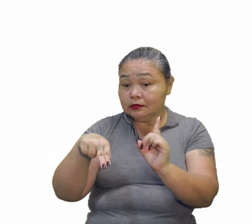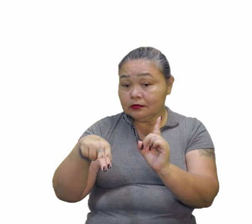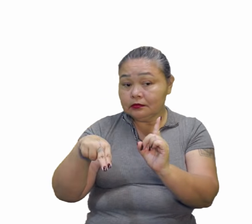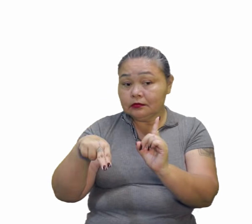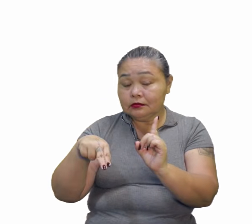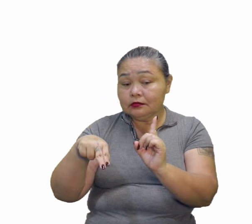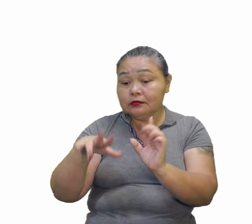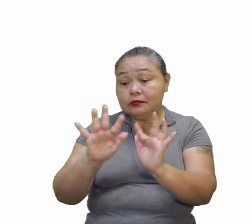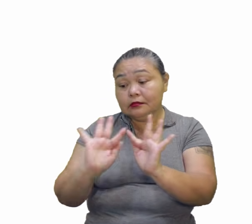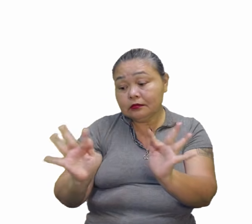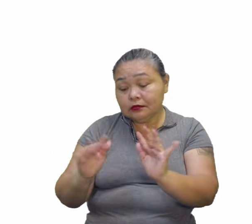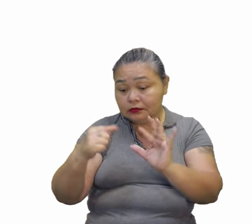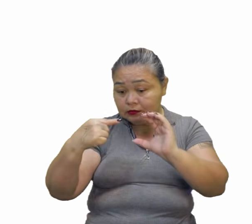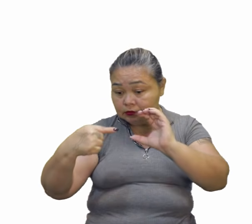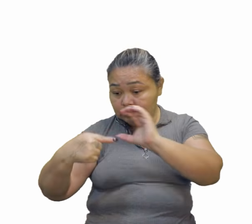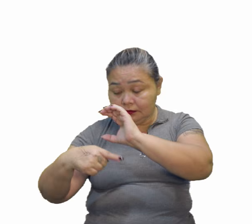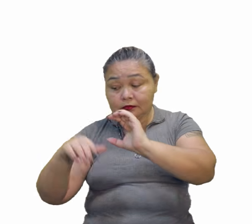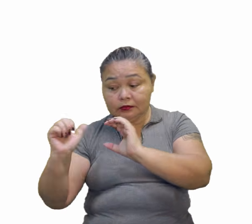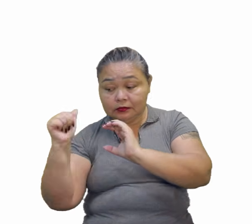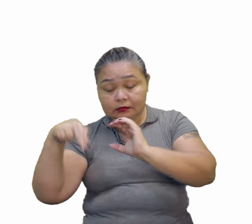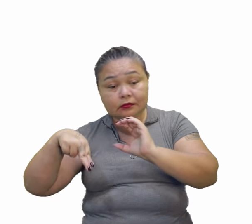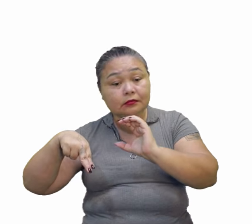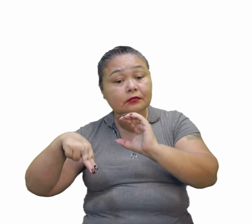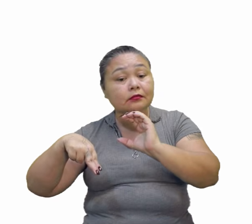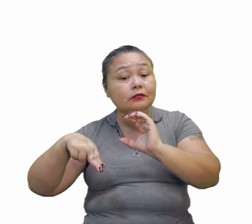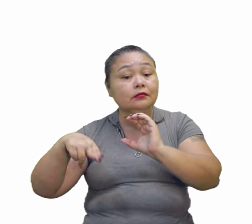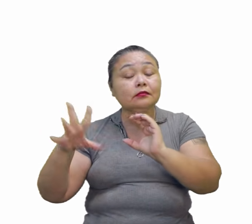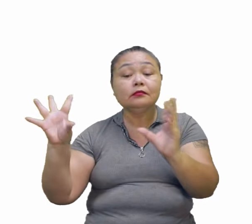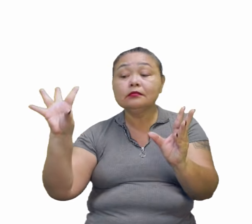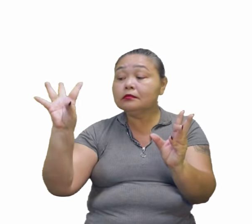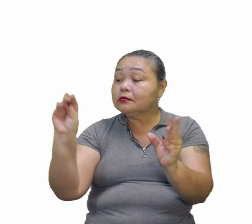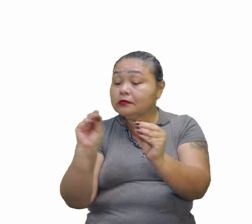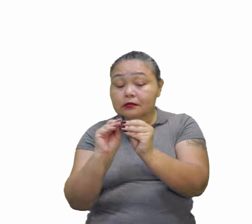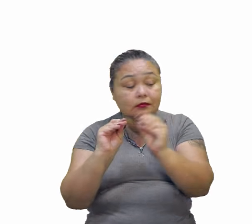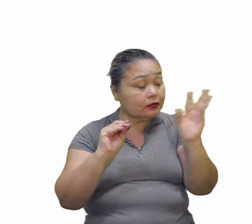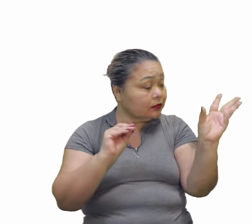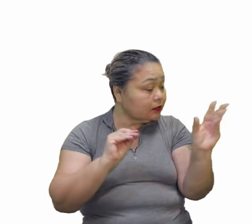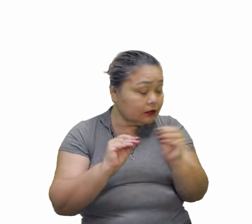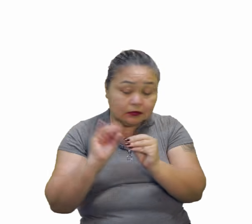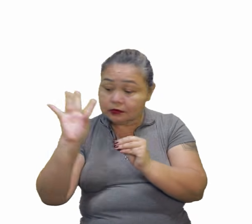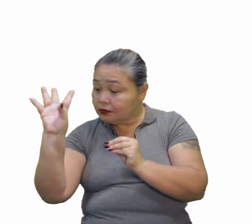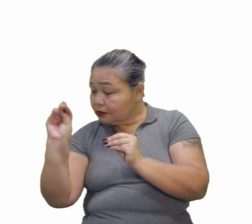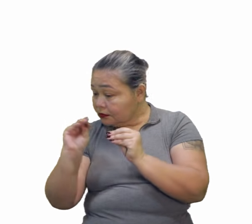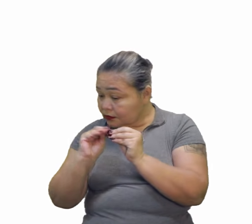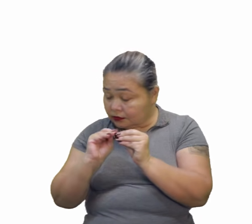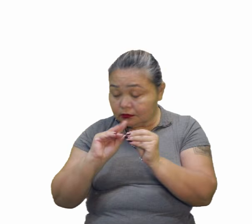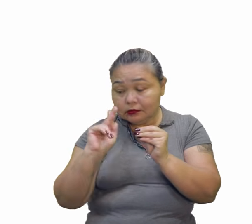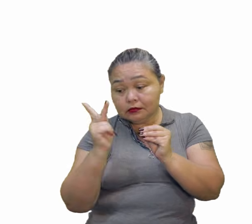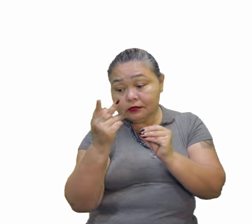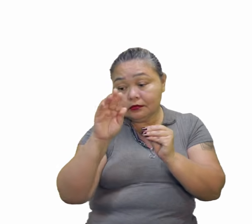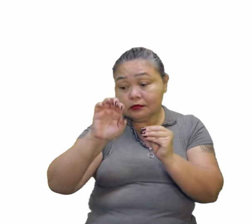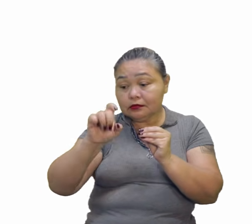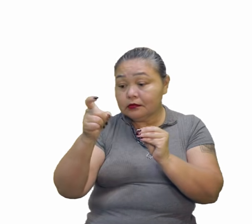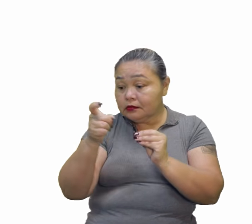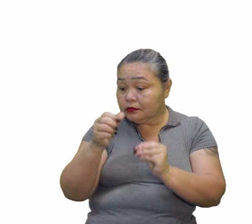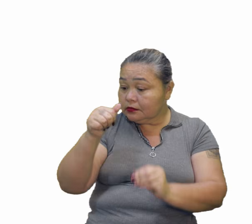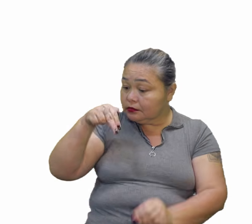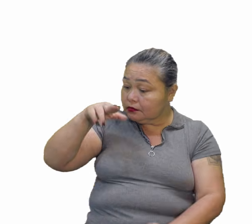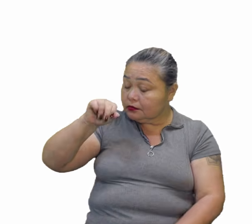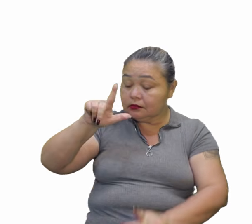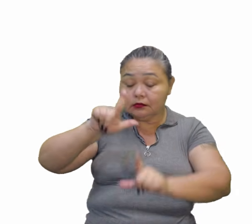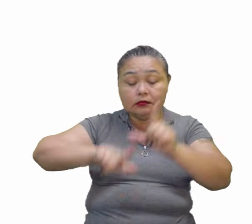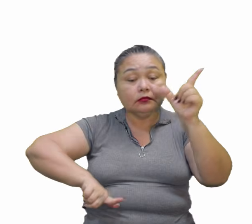ligação são simples, então o infixo é AN. Agora é só somar. O nome do composto é o